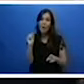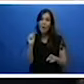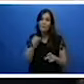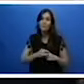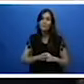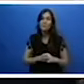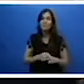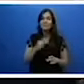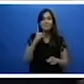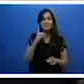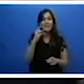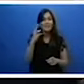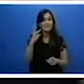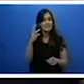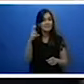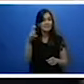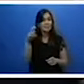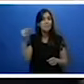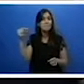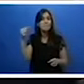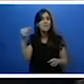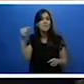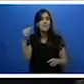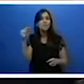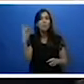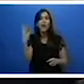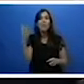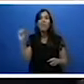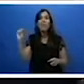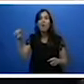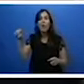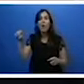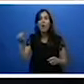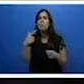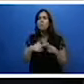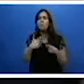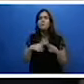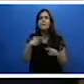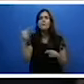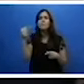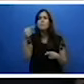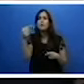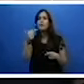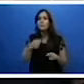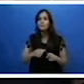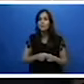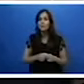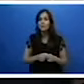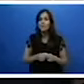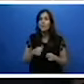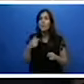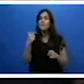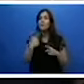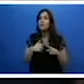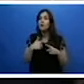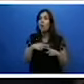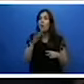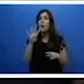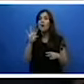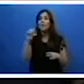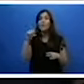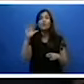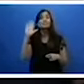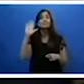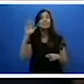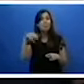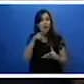olha lá. 135 menos 49. Por que menos, professora? Porque essas 49 ela já